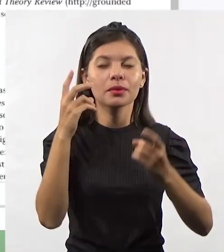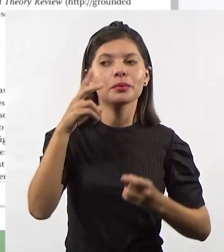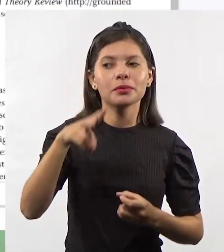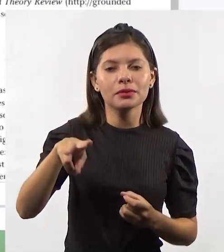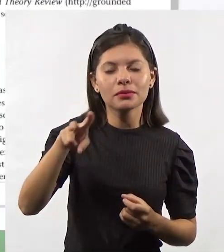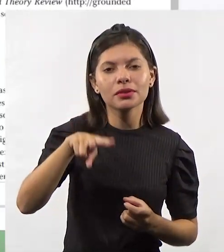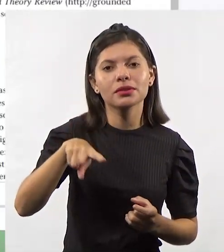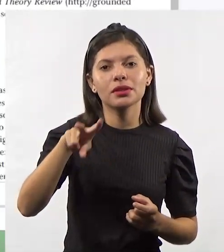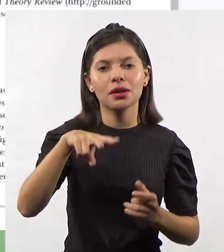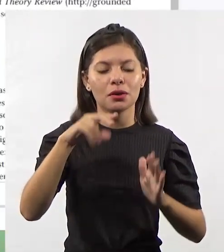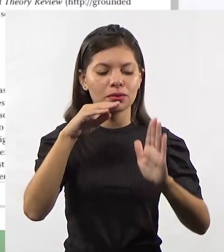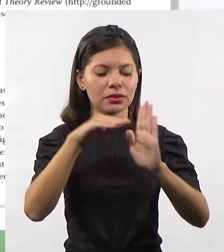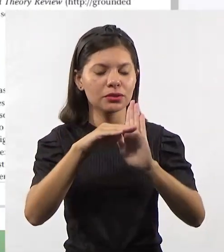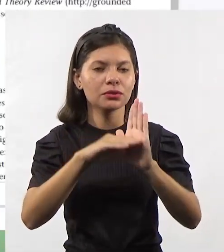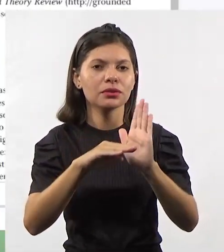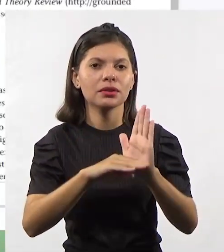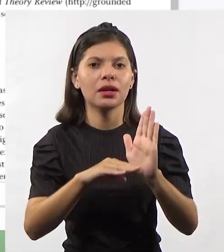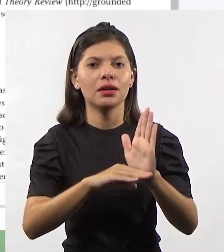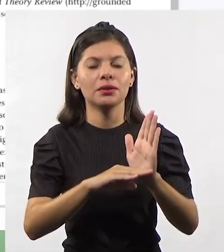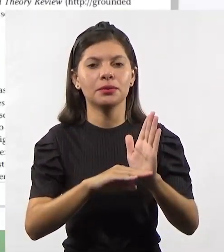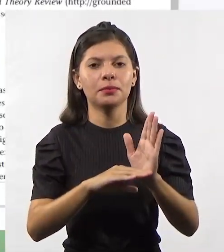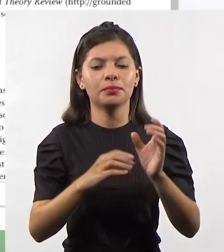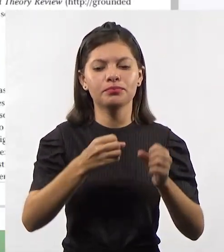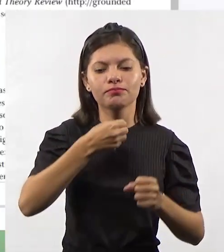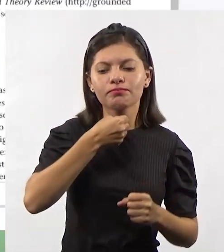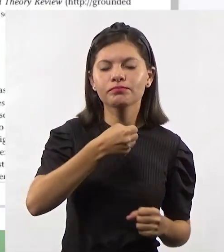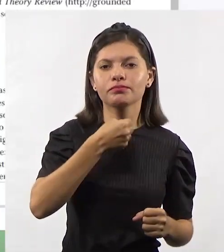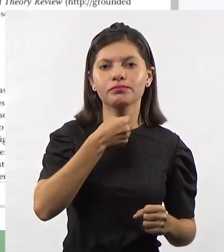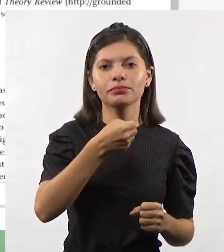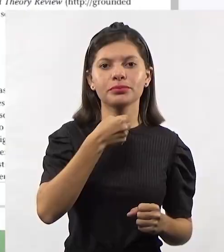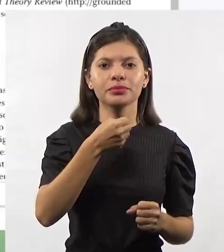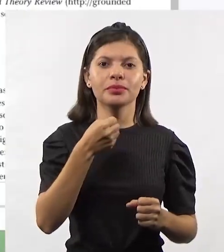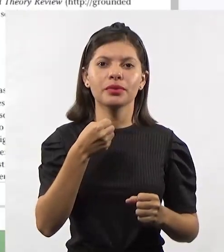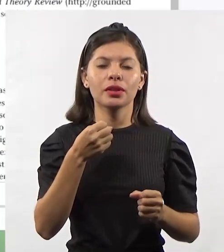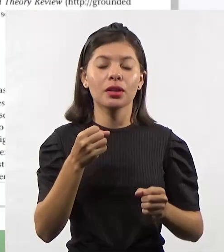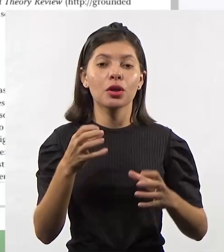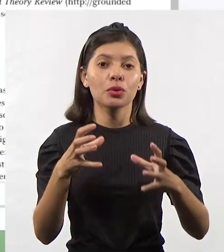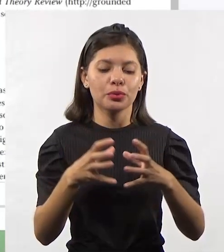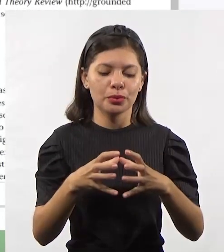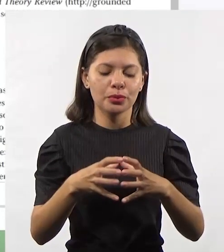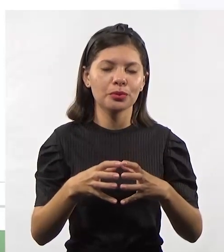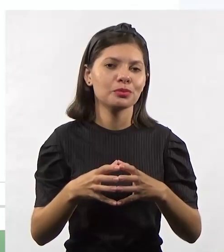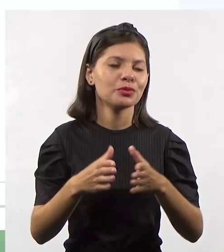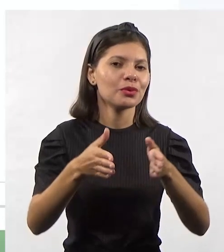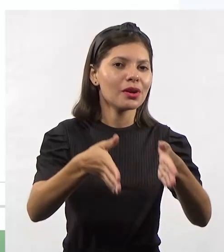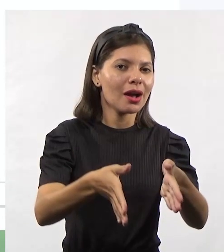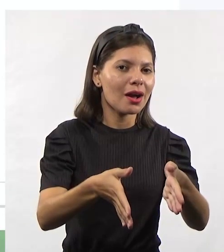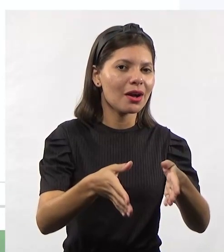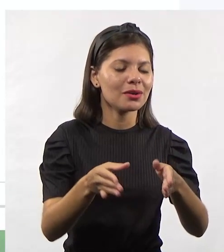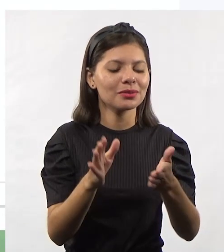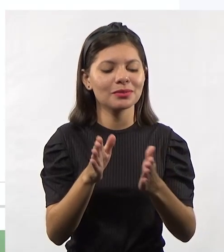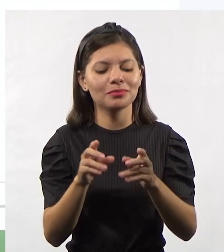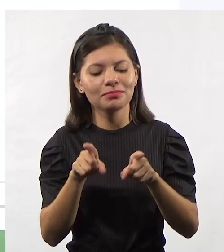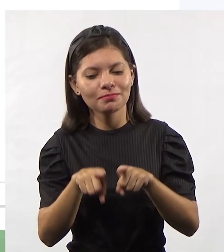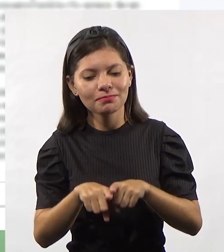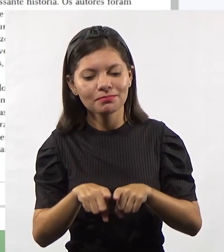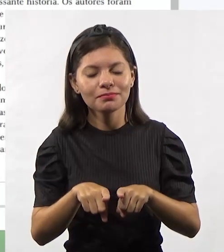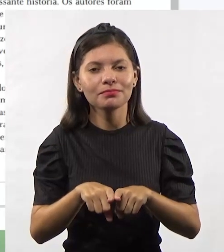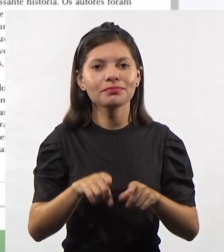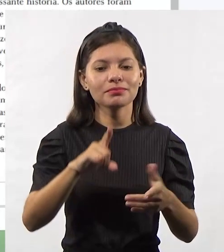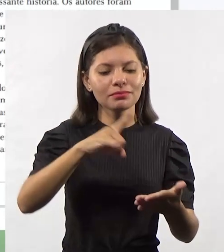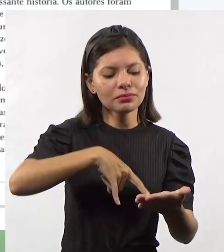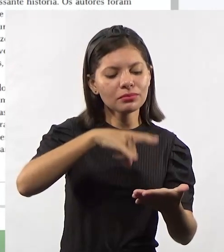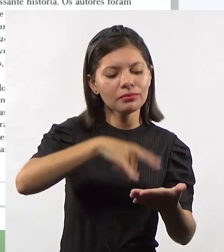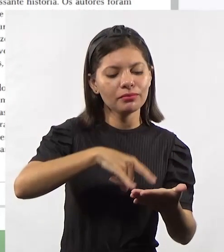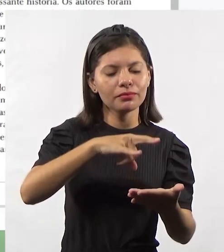o questionário a entrevista o grupo focal e os documentos então se você clicar ali olha